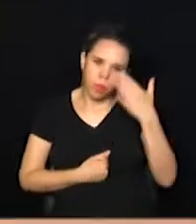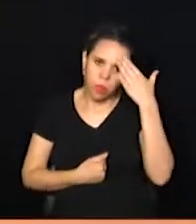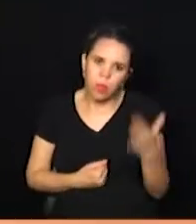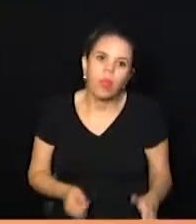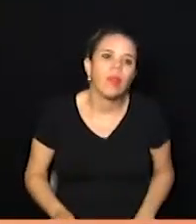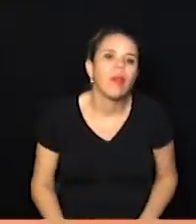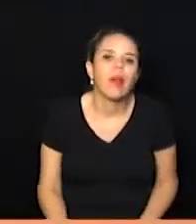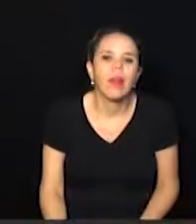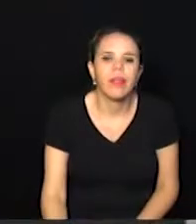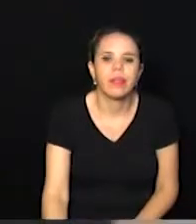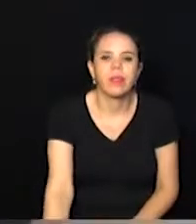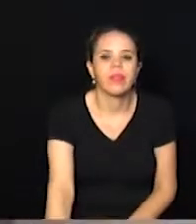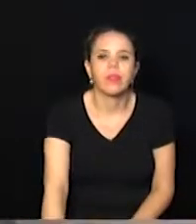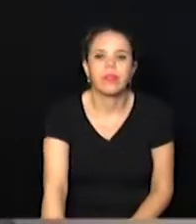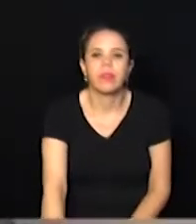obrigada.